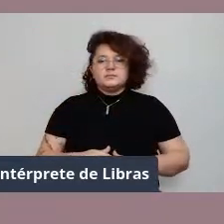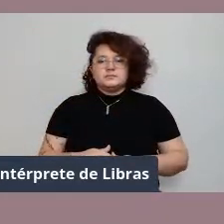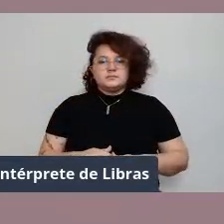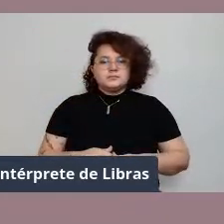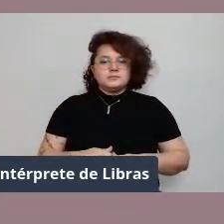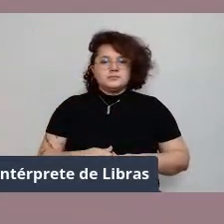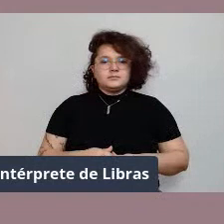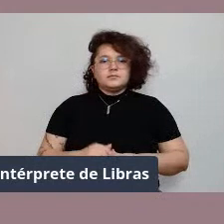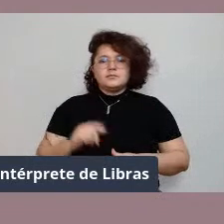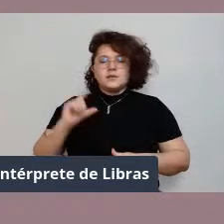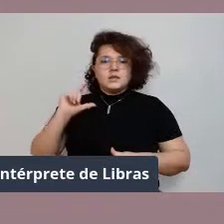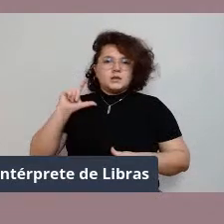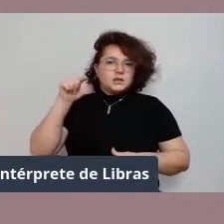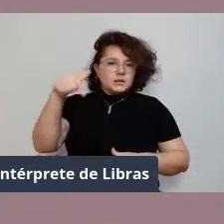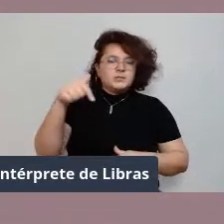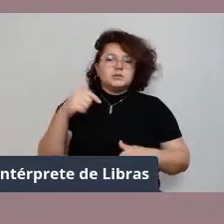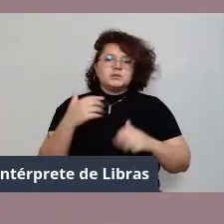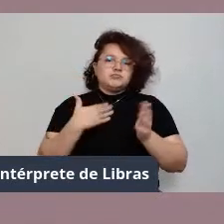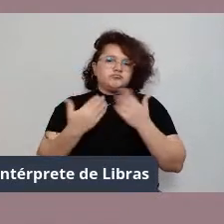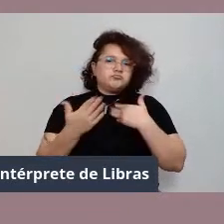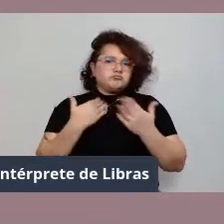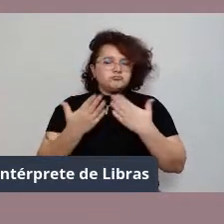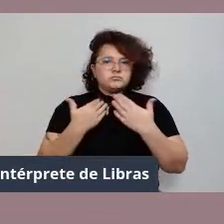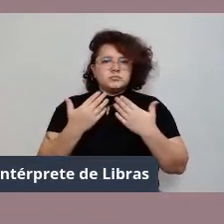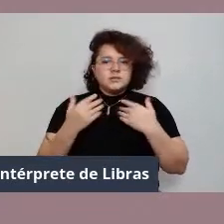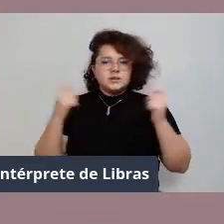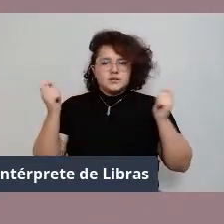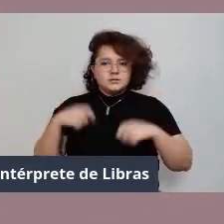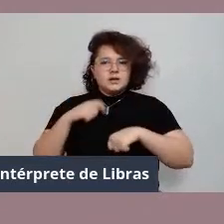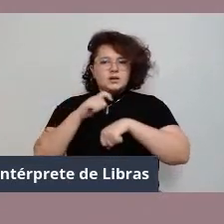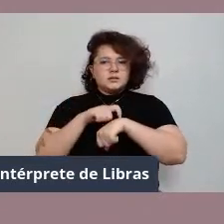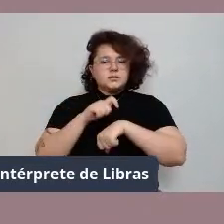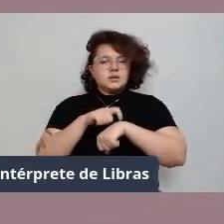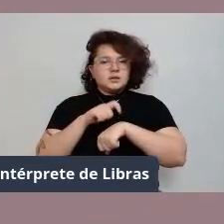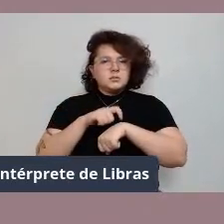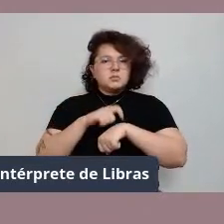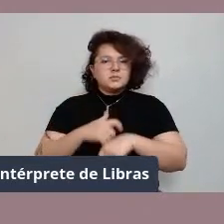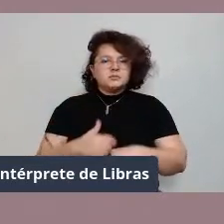e depois a gente conversar mais, acho que vai dar tempo,